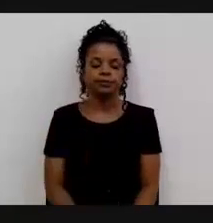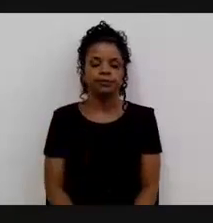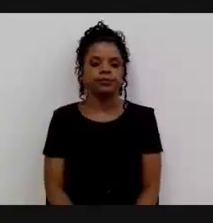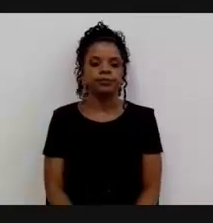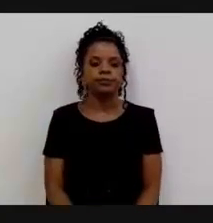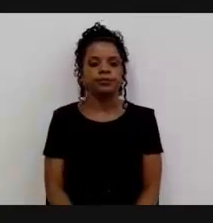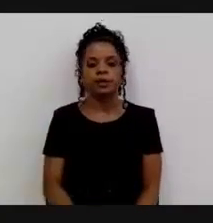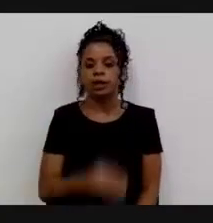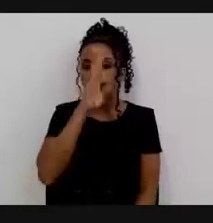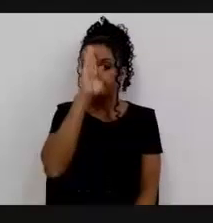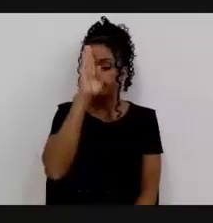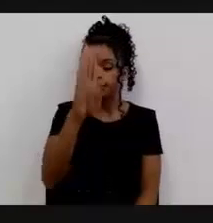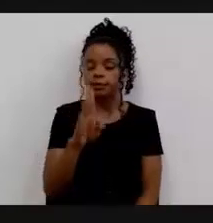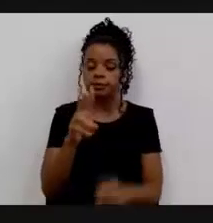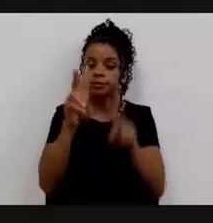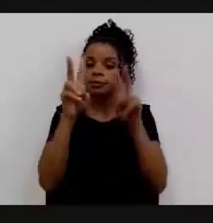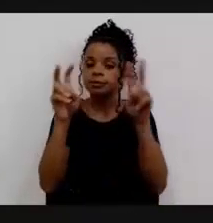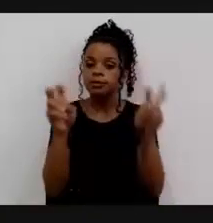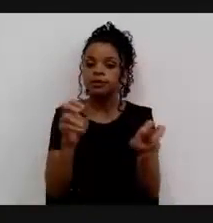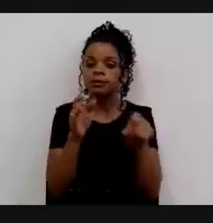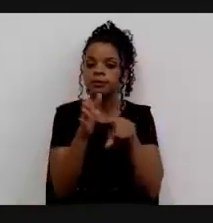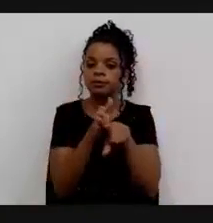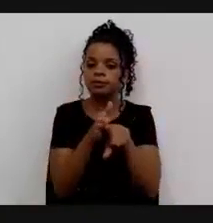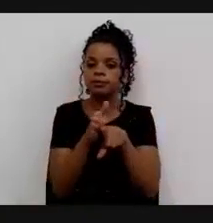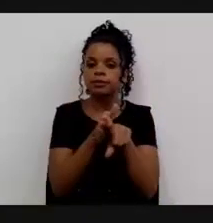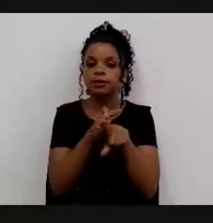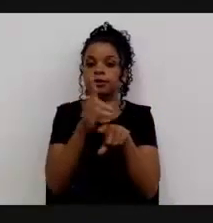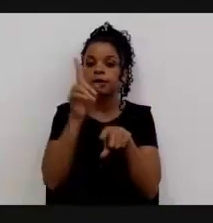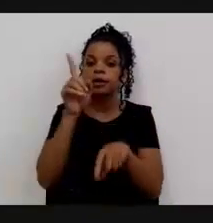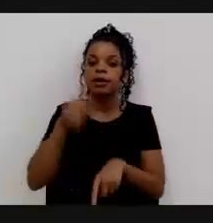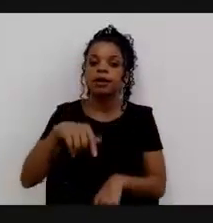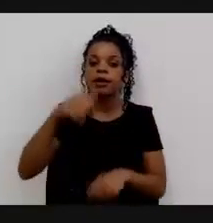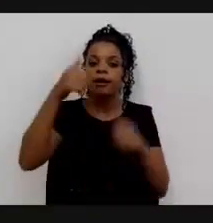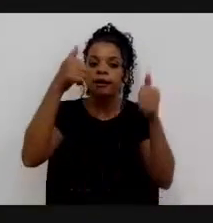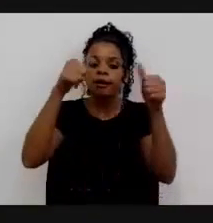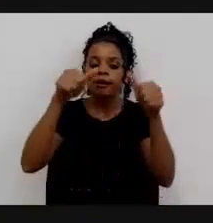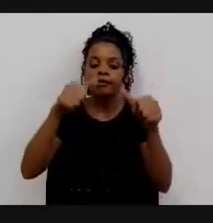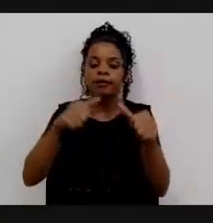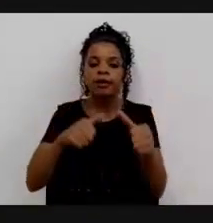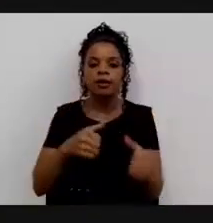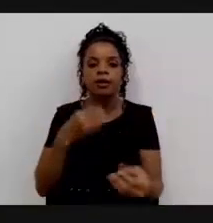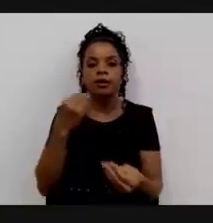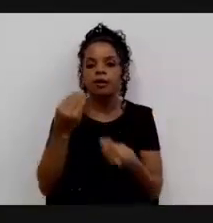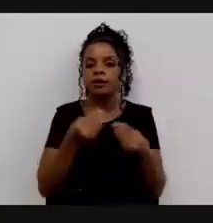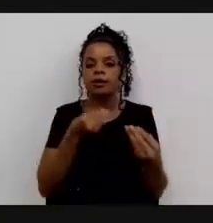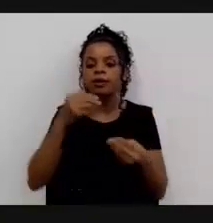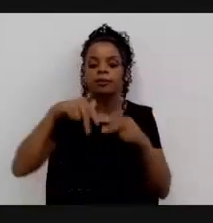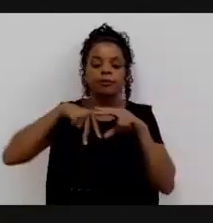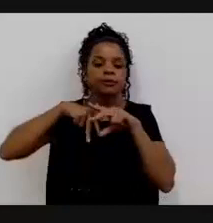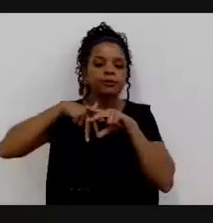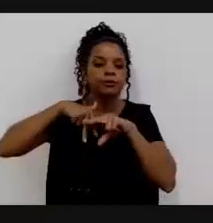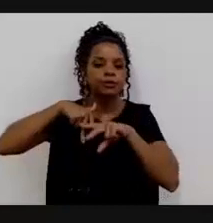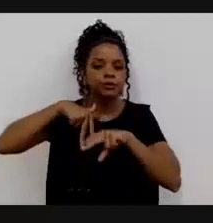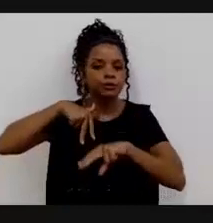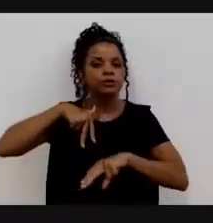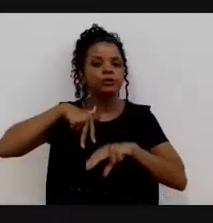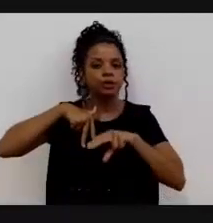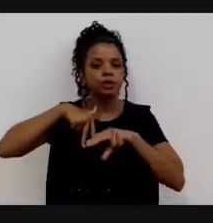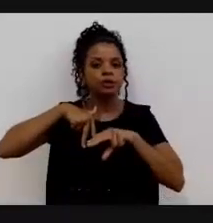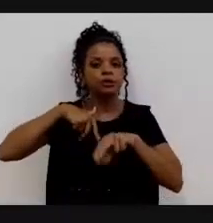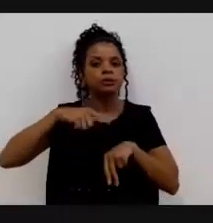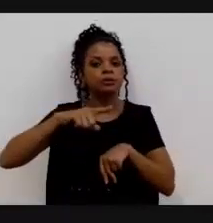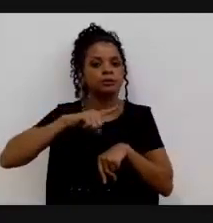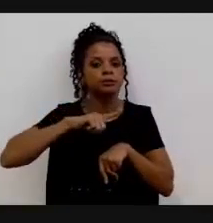dessa pesquisa vai fazer uma análise sobre a hierarquização social de gênero refletida nas comissões e cargos